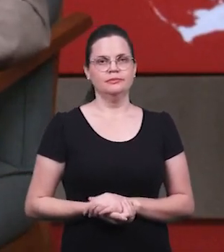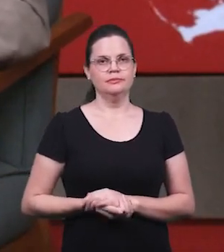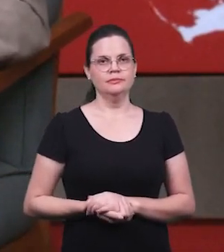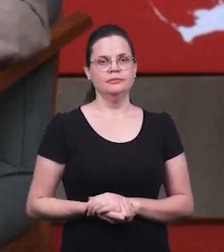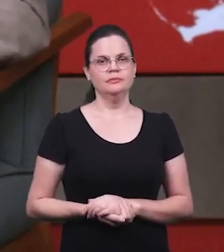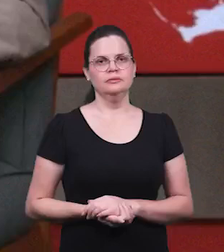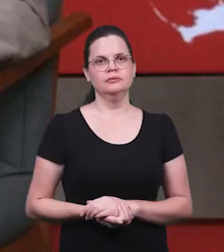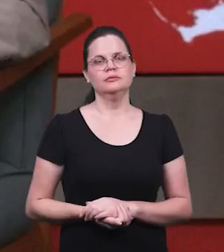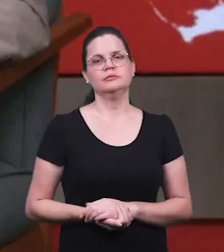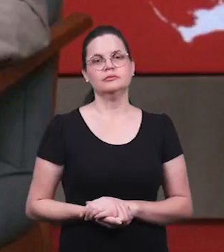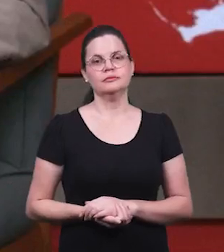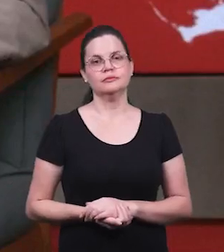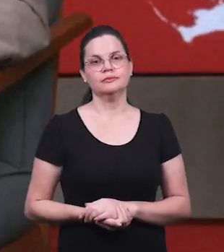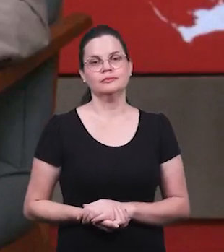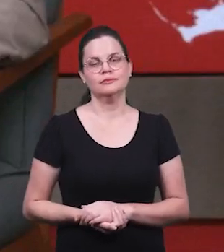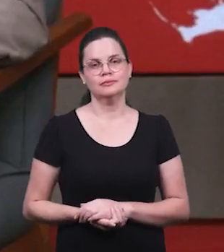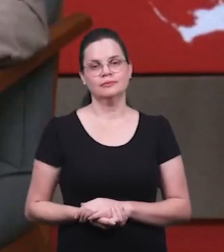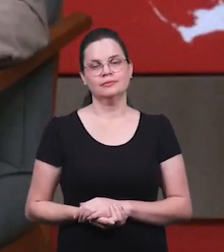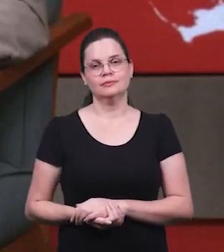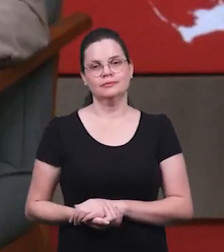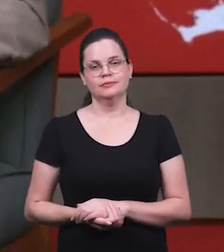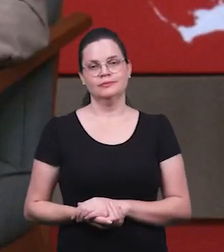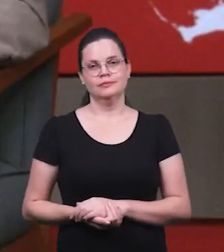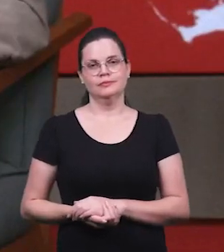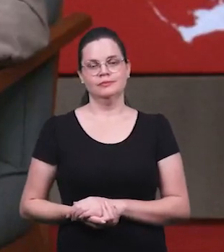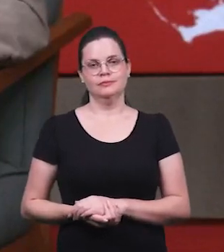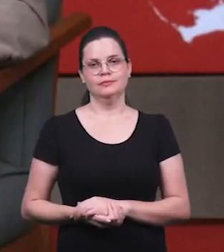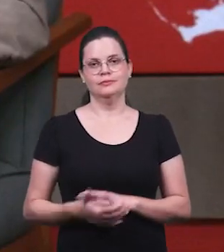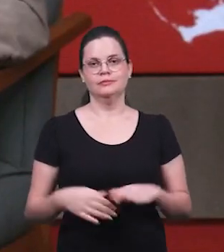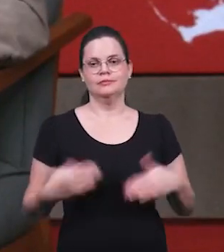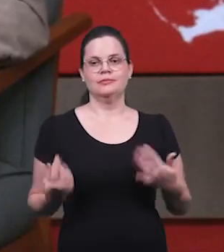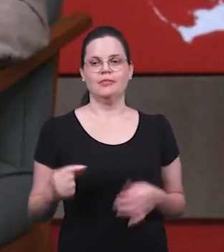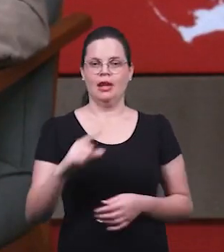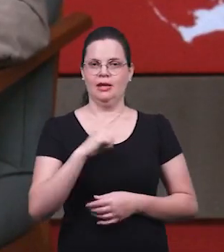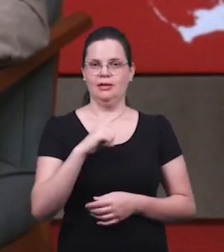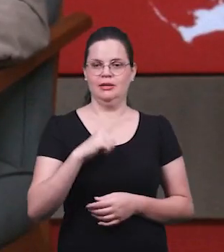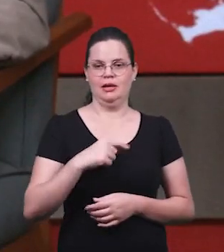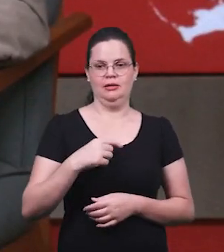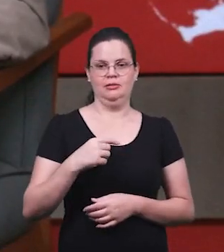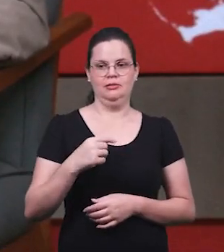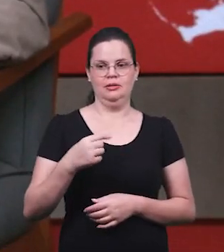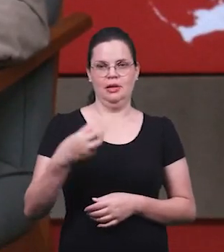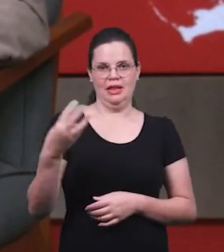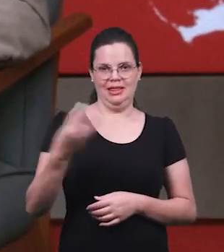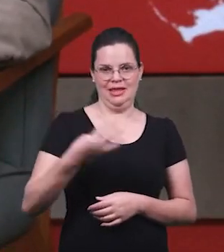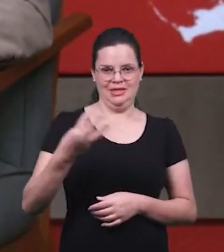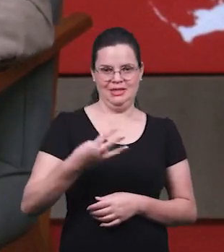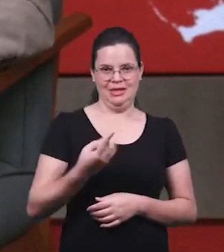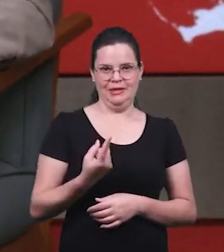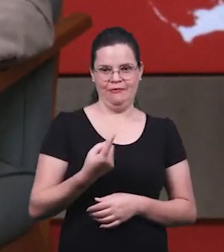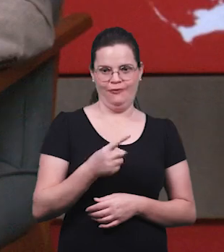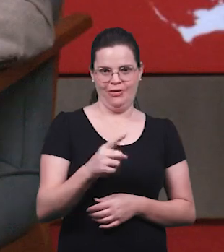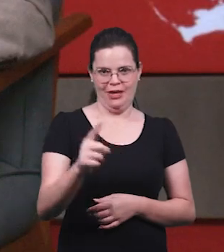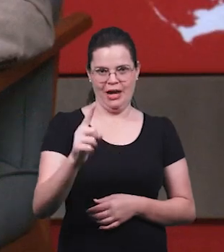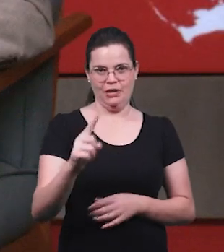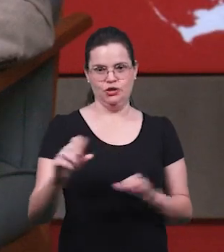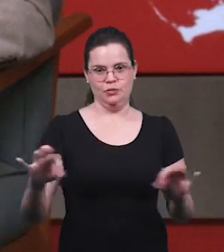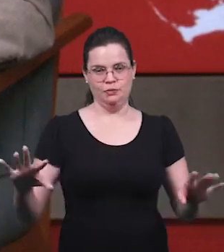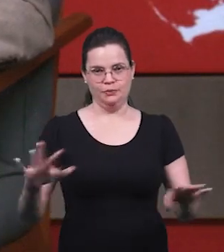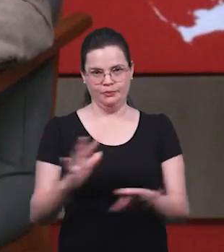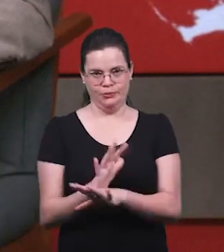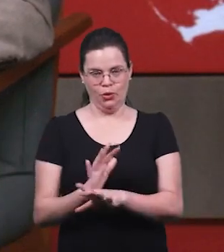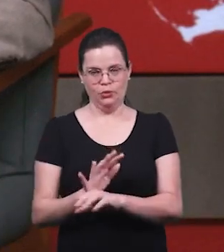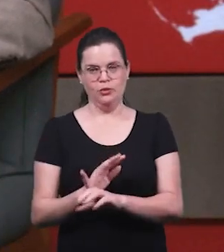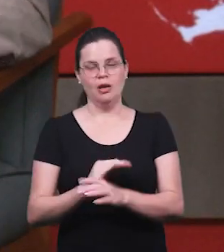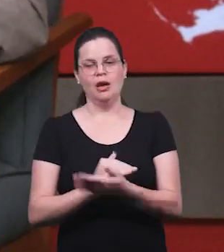Quando ele depois da terceira viagem, quando ele vai a